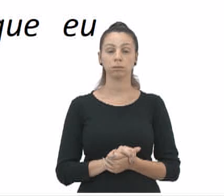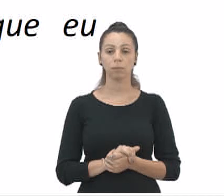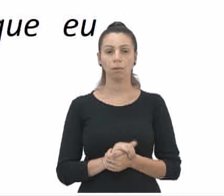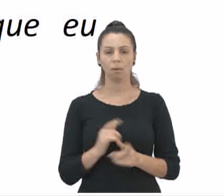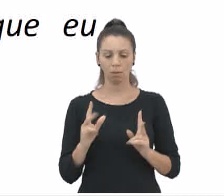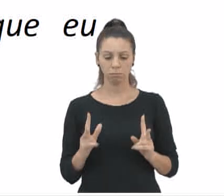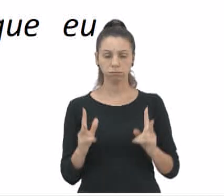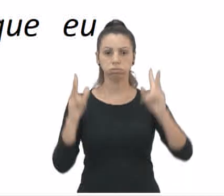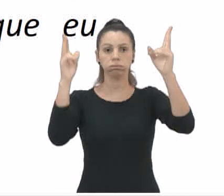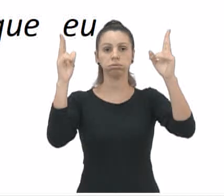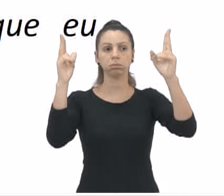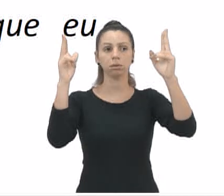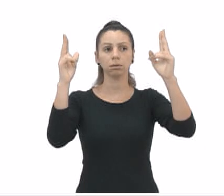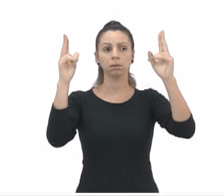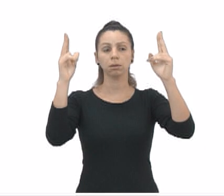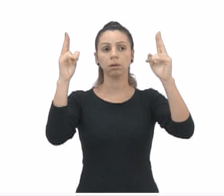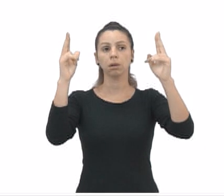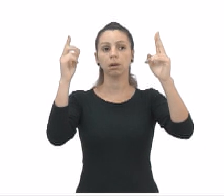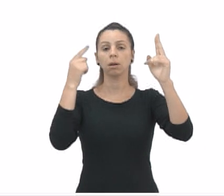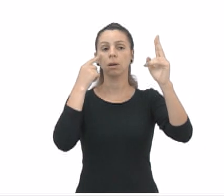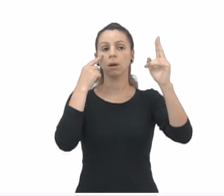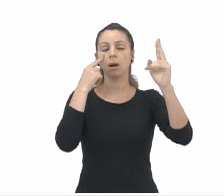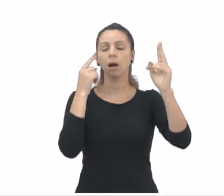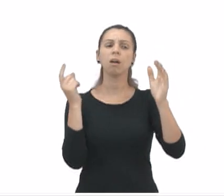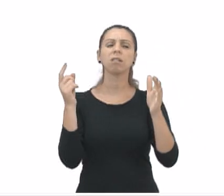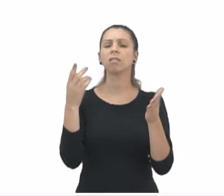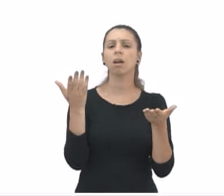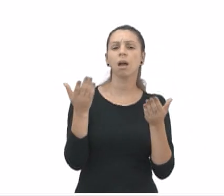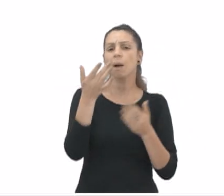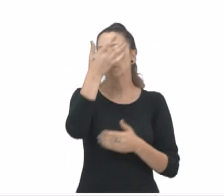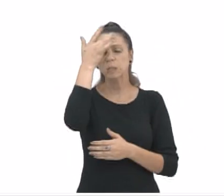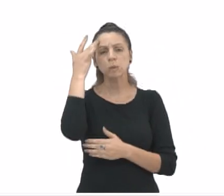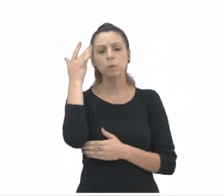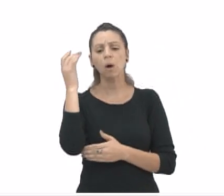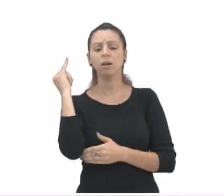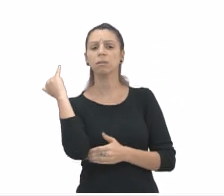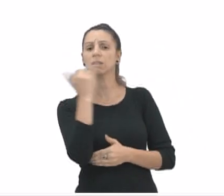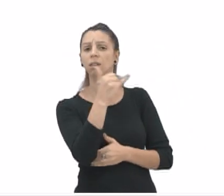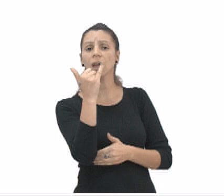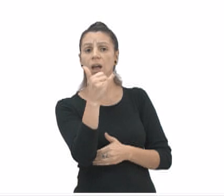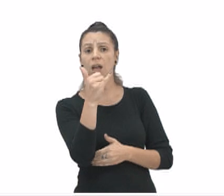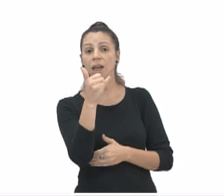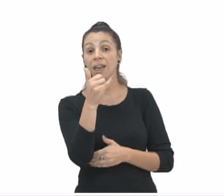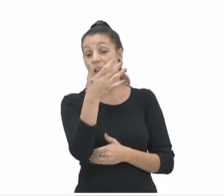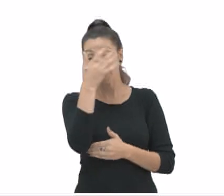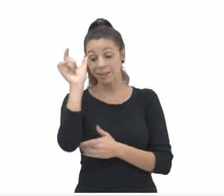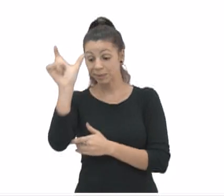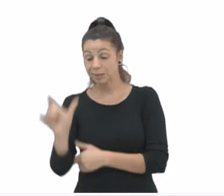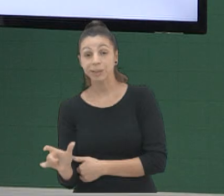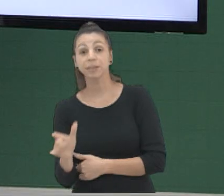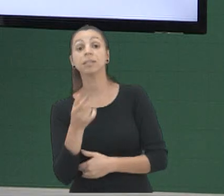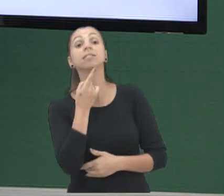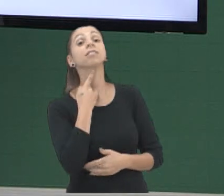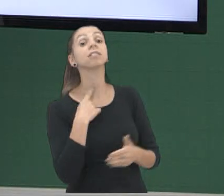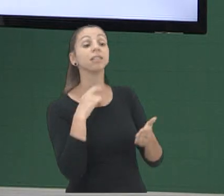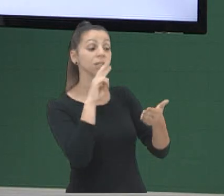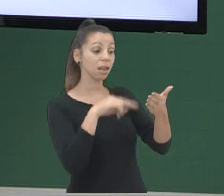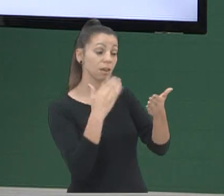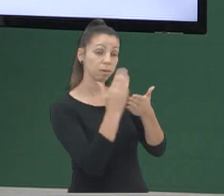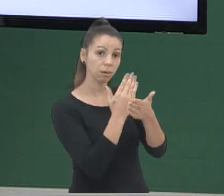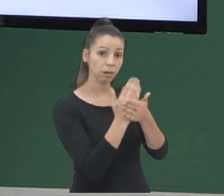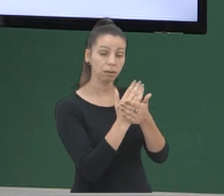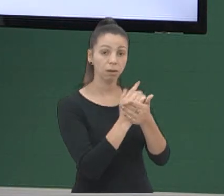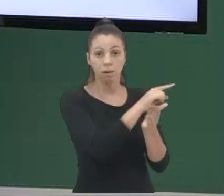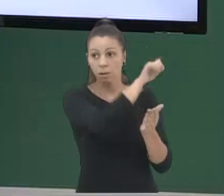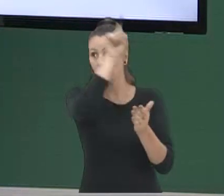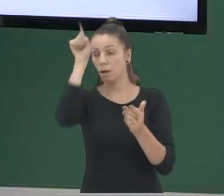um fragmentozinho, e aí aqui eu perguntei, olha, quem que narra? É o personagem que deseja ler o livro. Mas agora eu quero, nessa